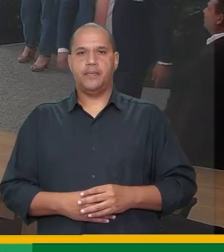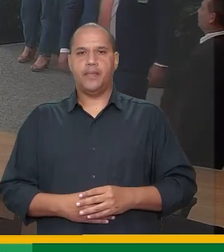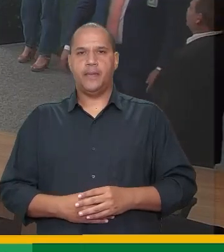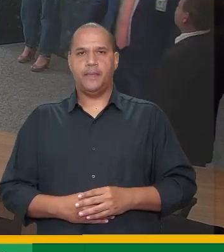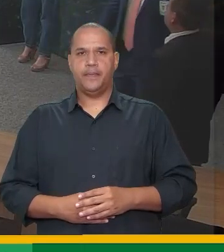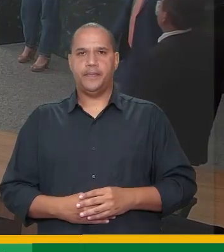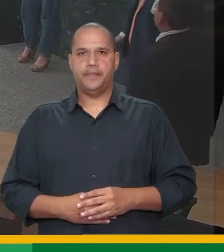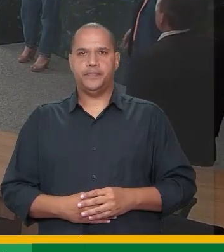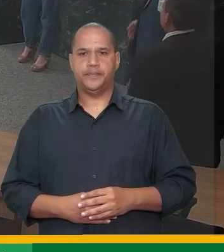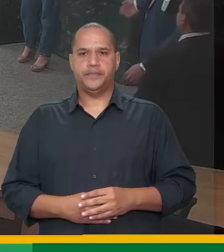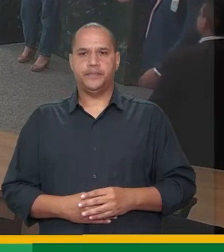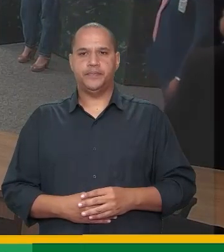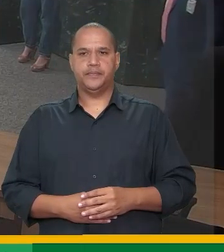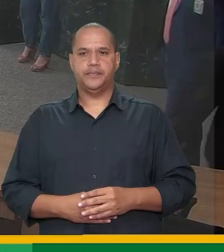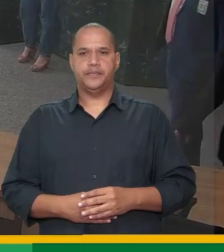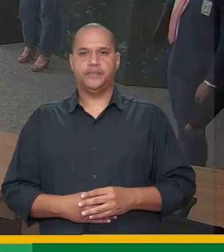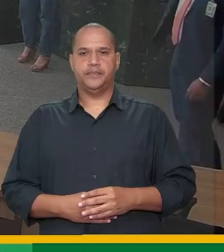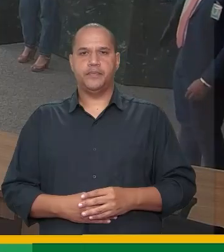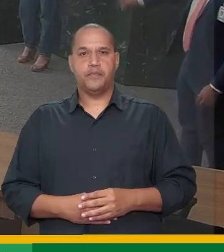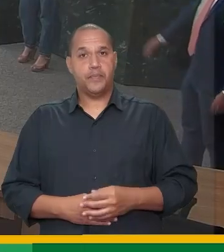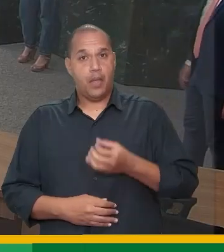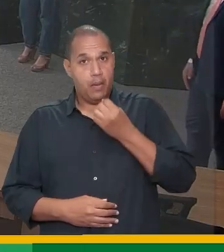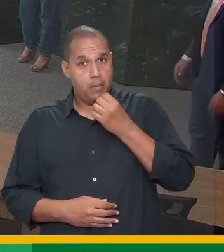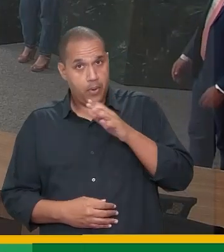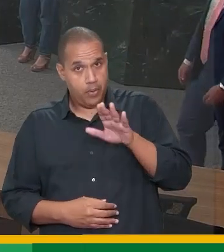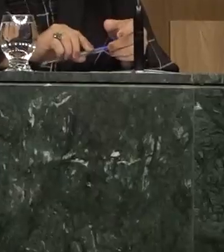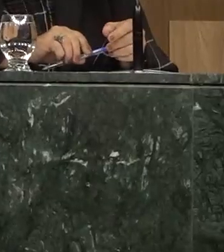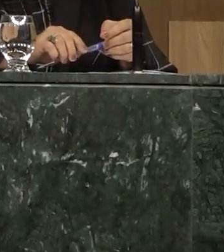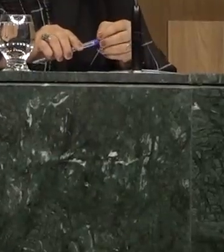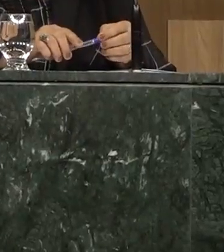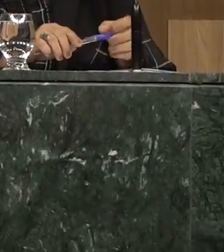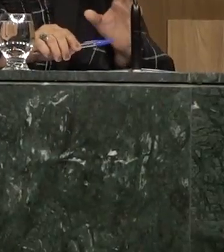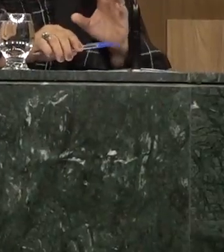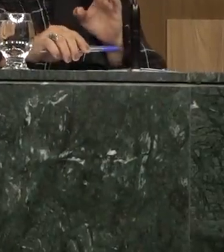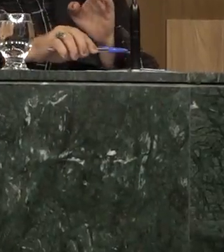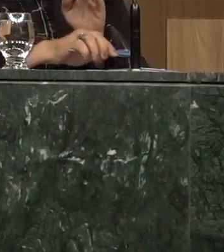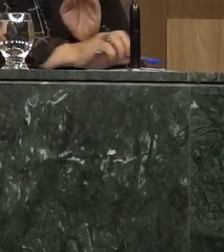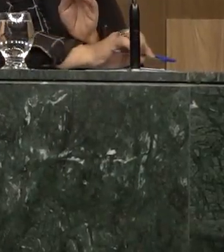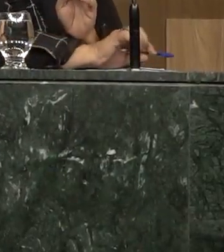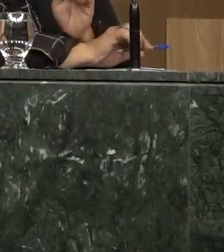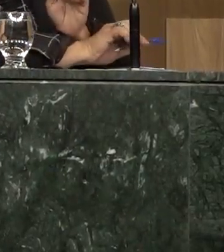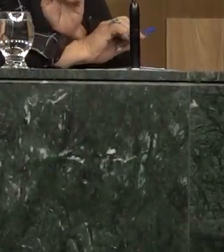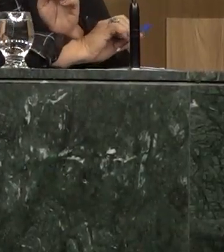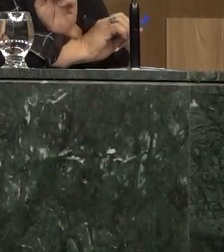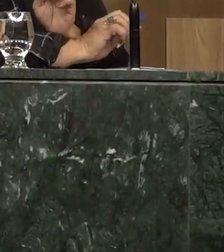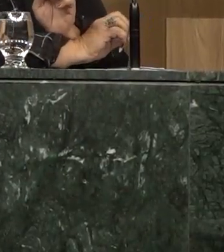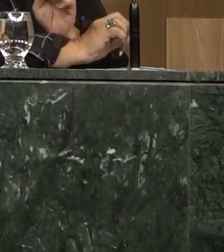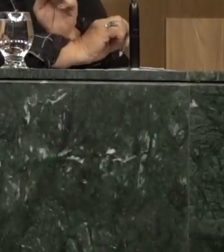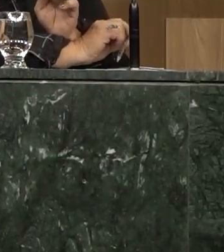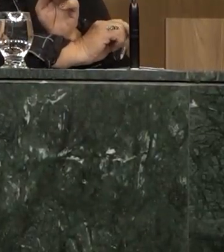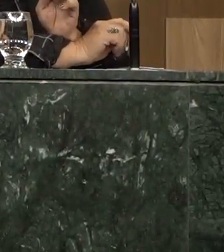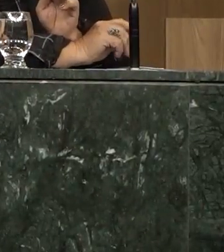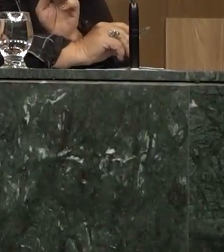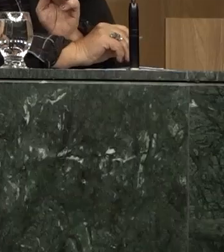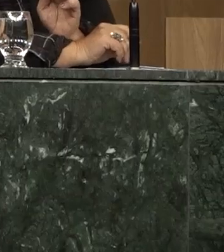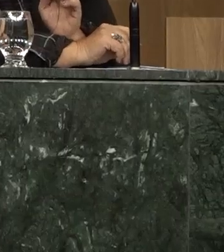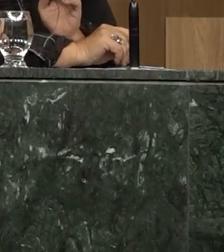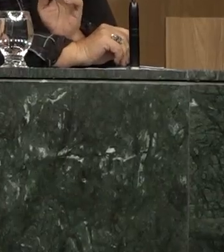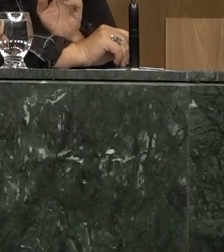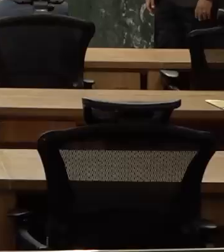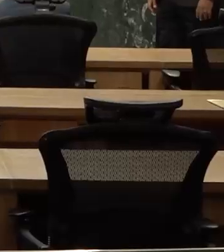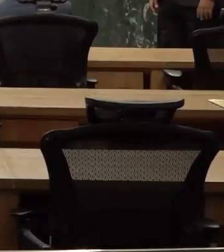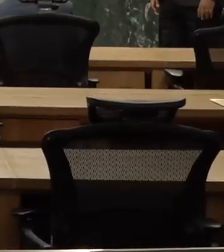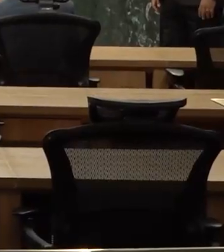deputado Gustavo Seba que proíbe em Goiás a fixação de cartazes que isenta de responsabilidade